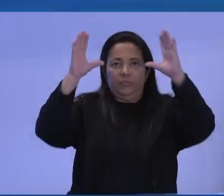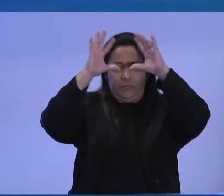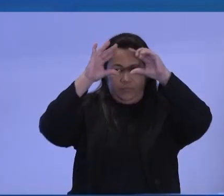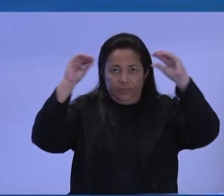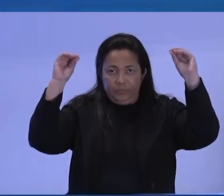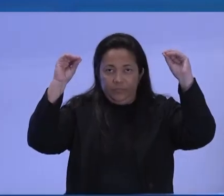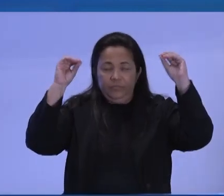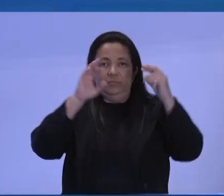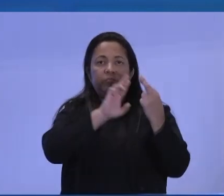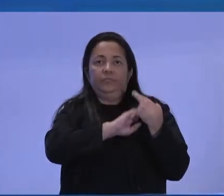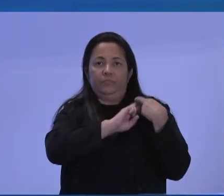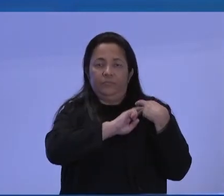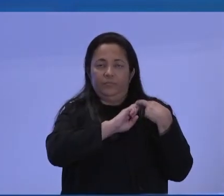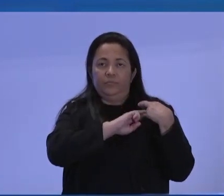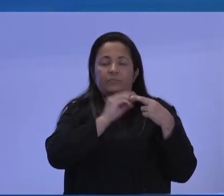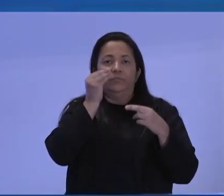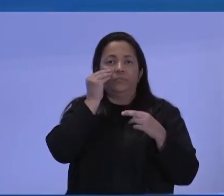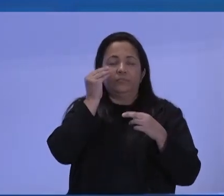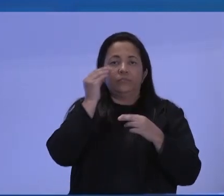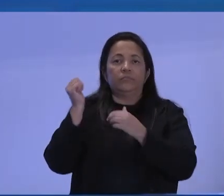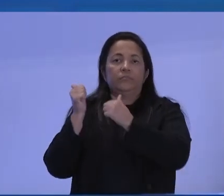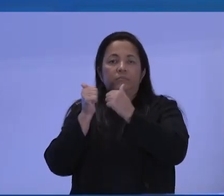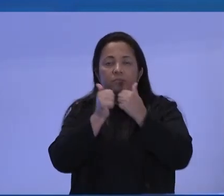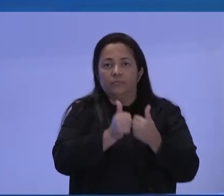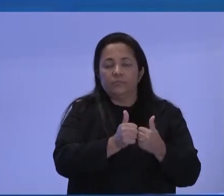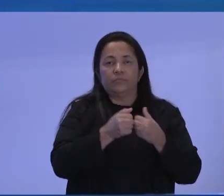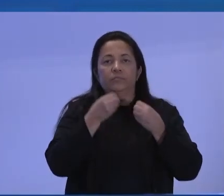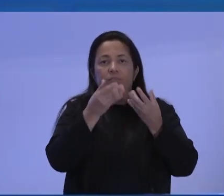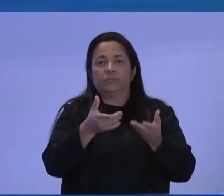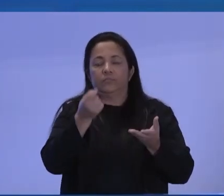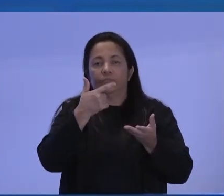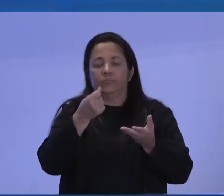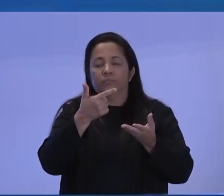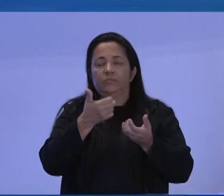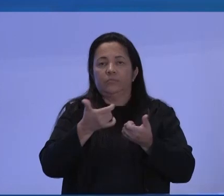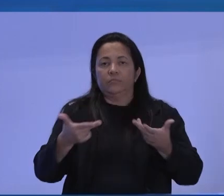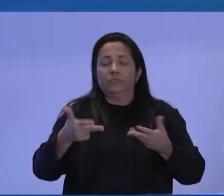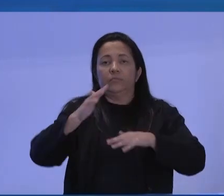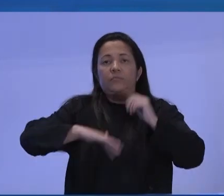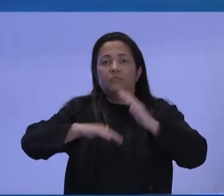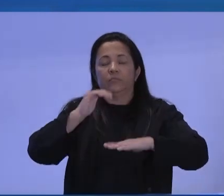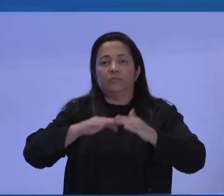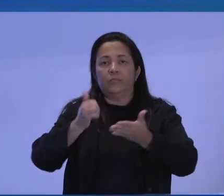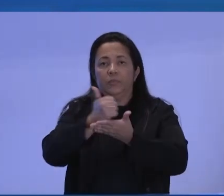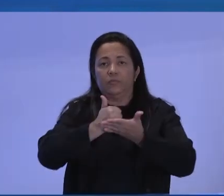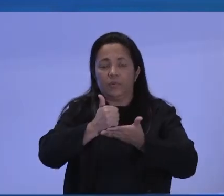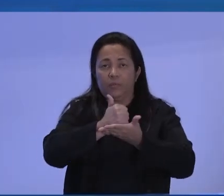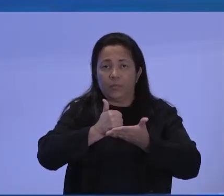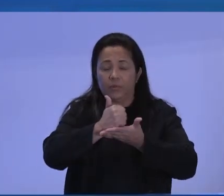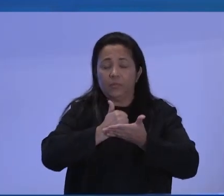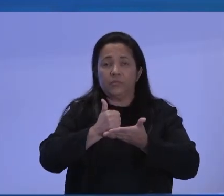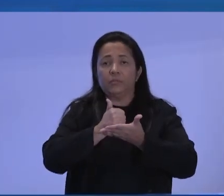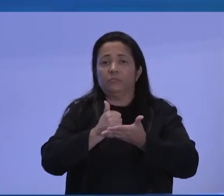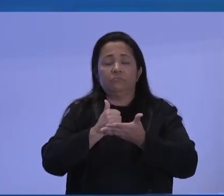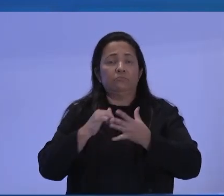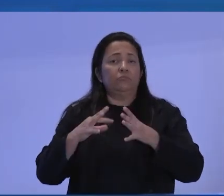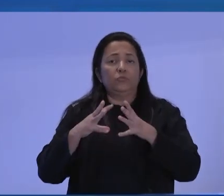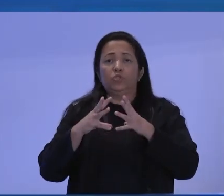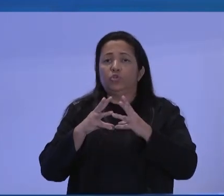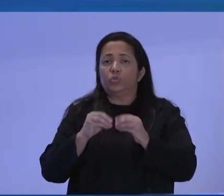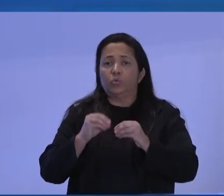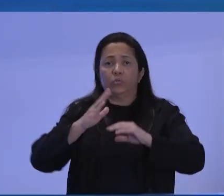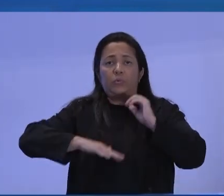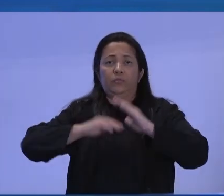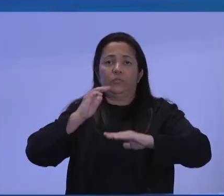testes e o acompanhamento, a dispensação de medicação, os farmacêuticos. Então, é importante que toda a equipe de saúde seja